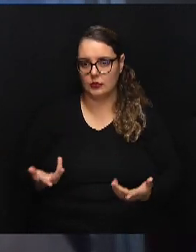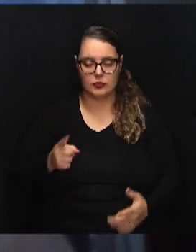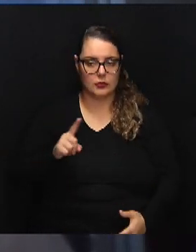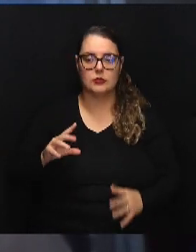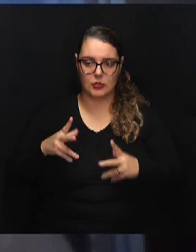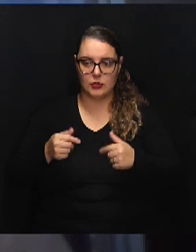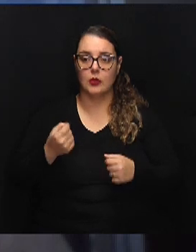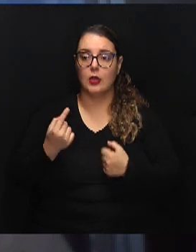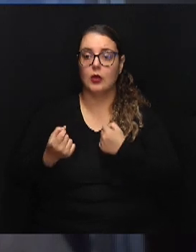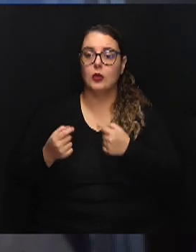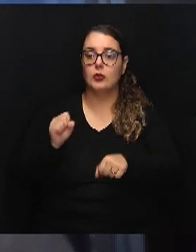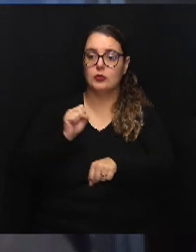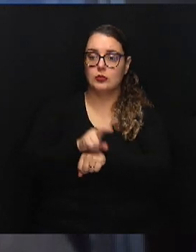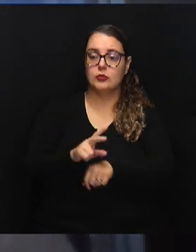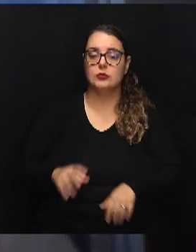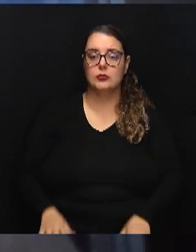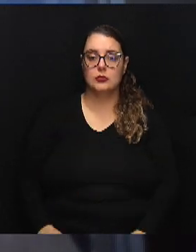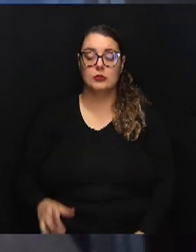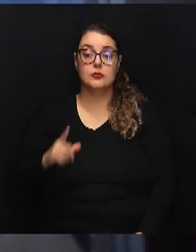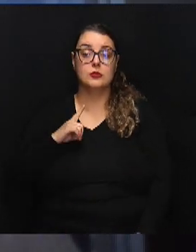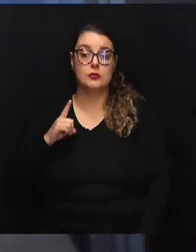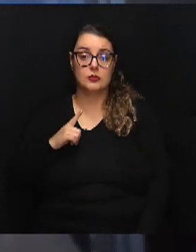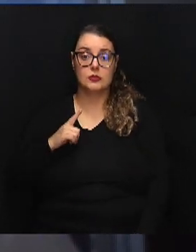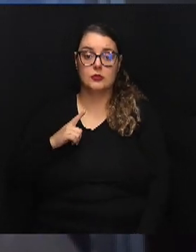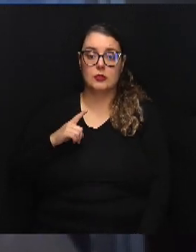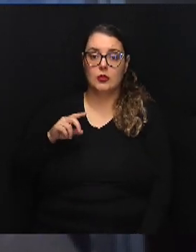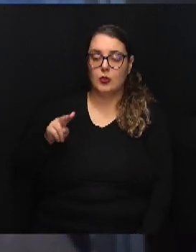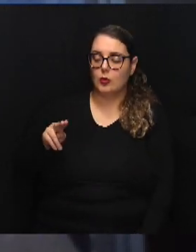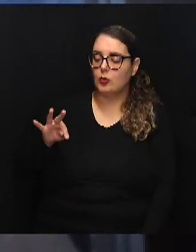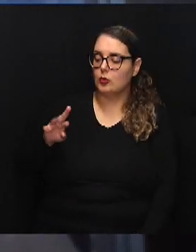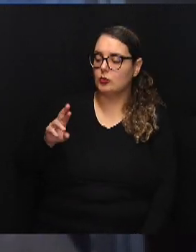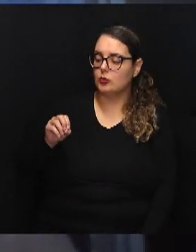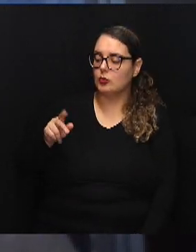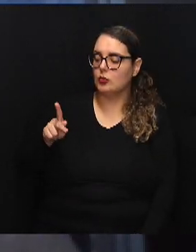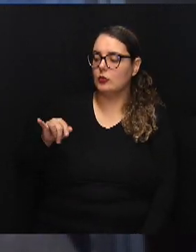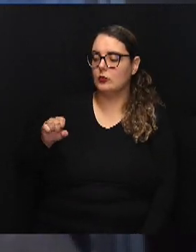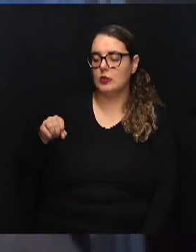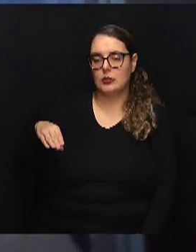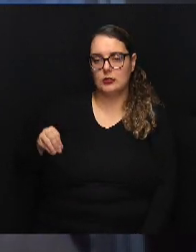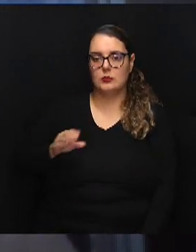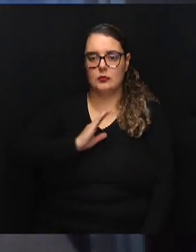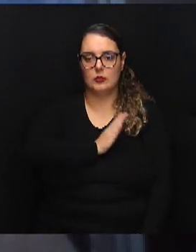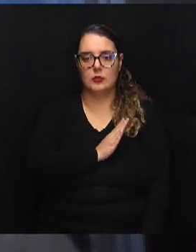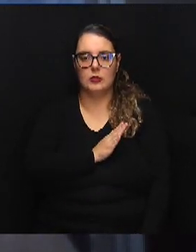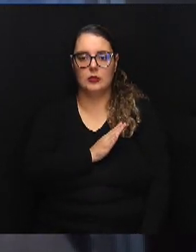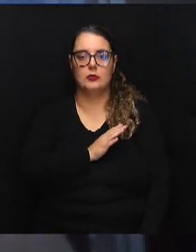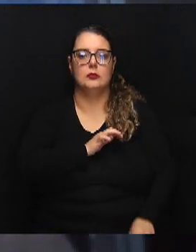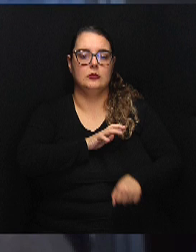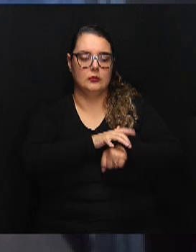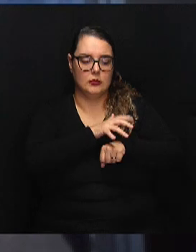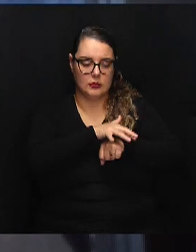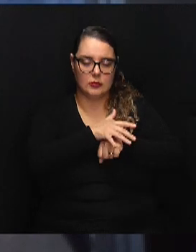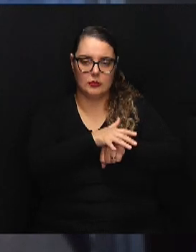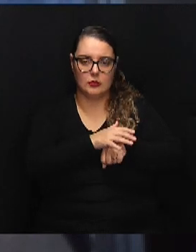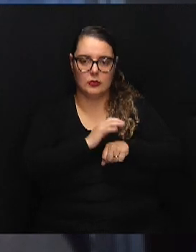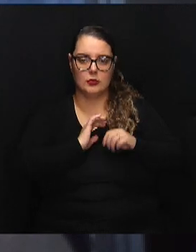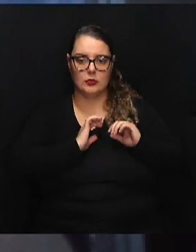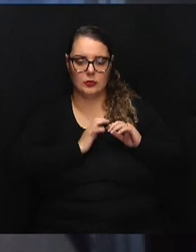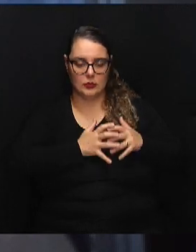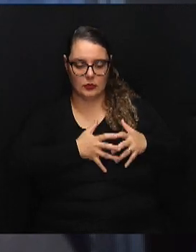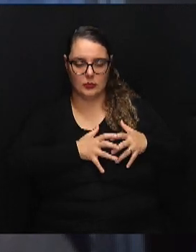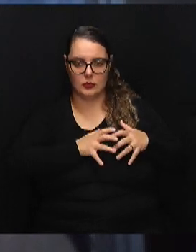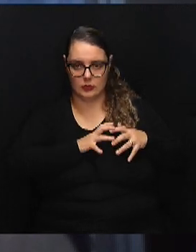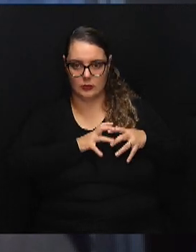mas alguns vírus, eles têm um tropismo pelo coração, então eles podem provocar inflamação no músculo